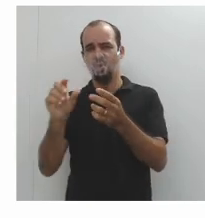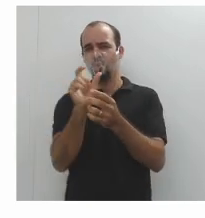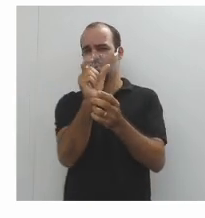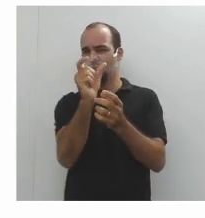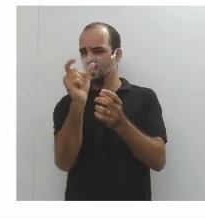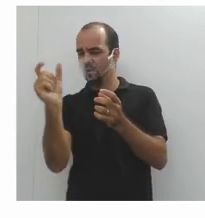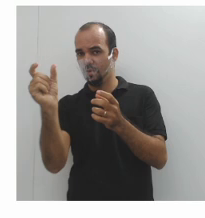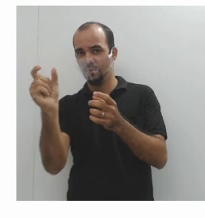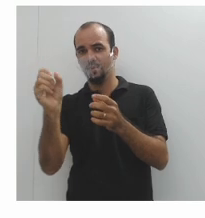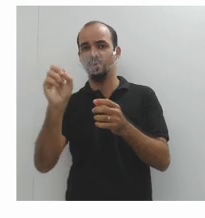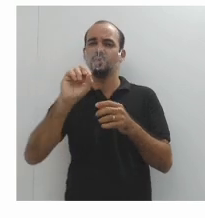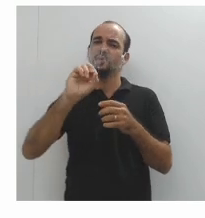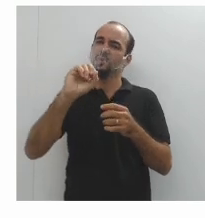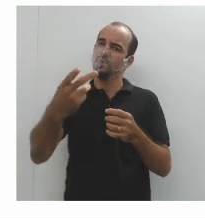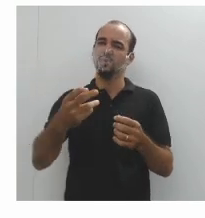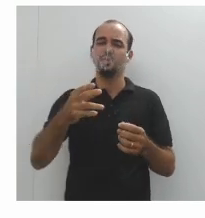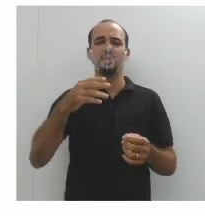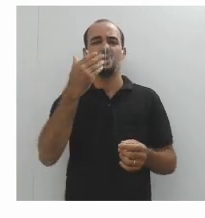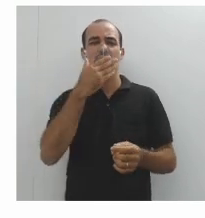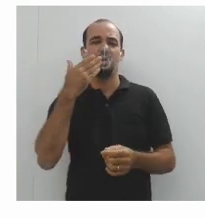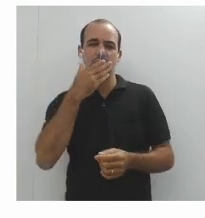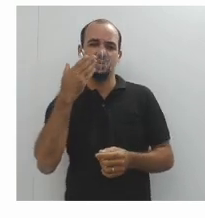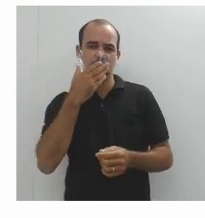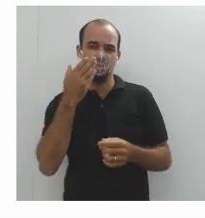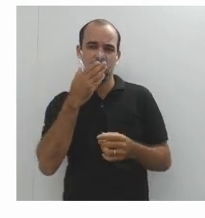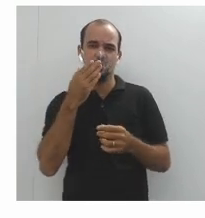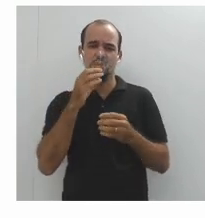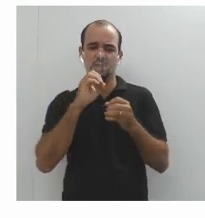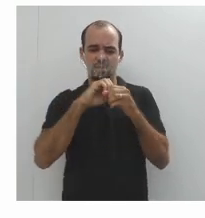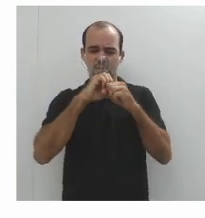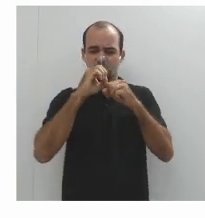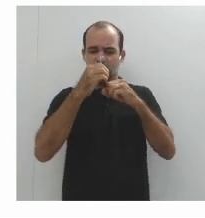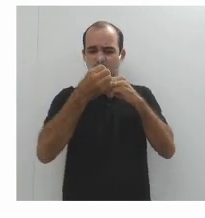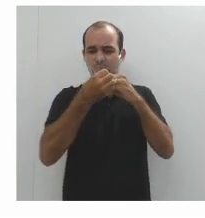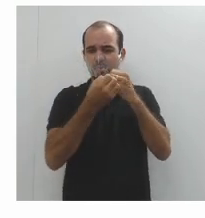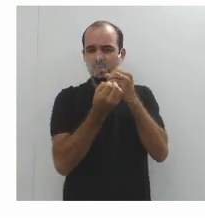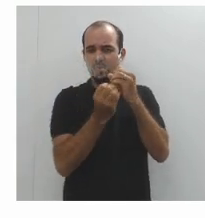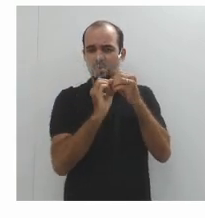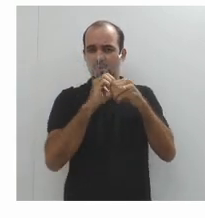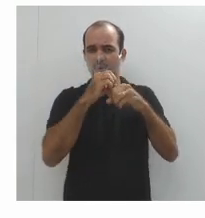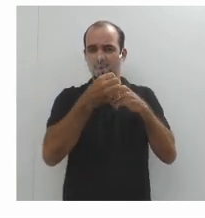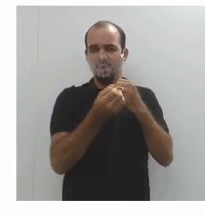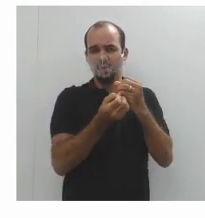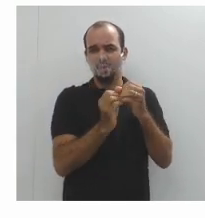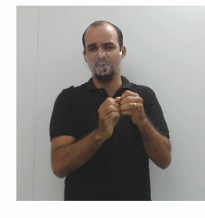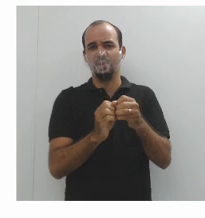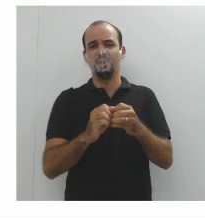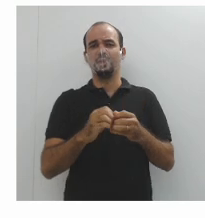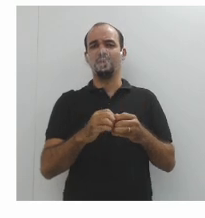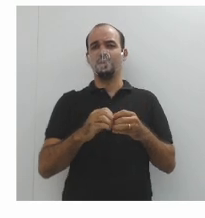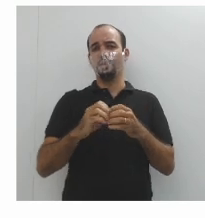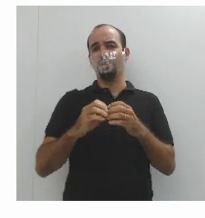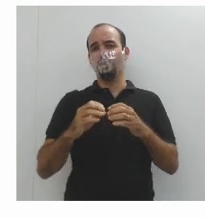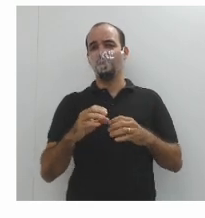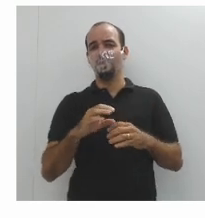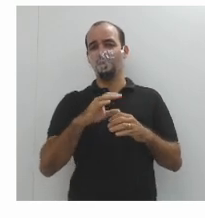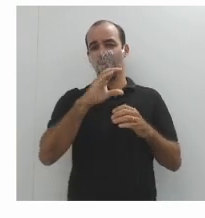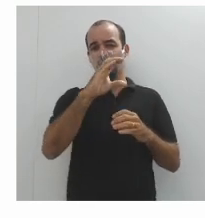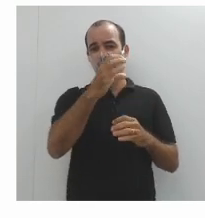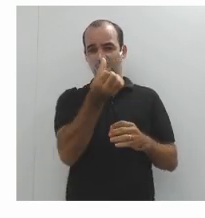Que são moléculas de carbono com água, ou seja, hidrogênio e oxigênio, que